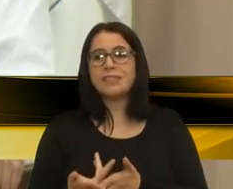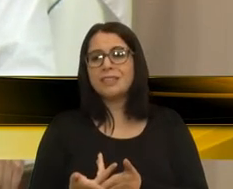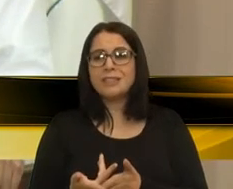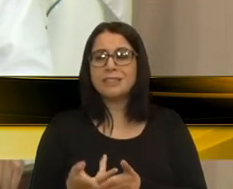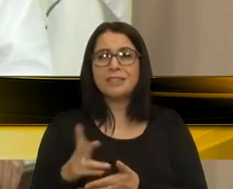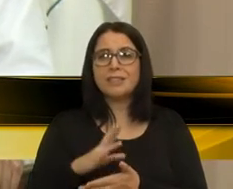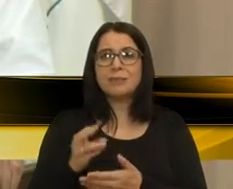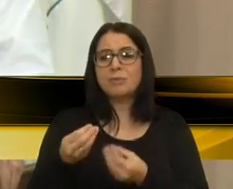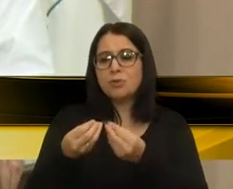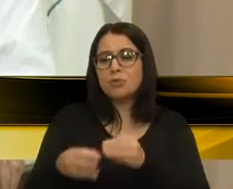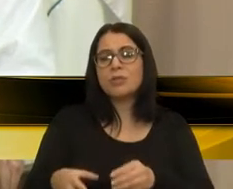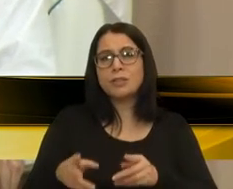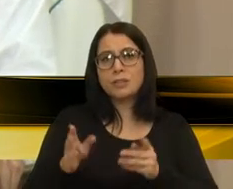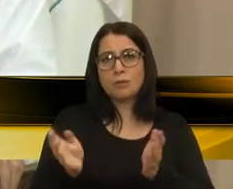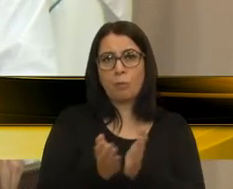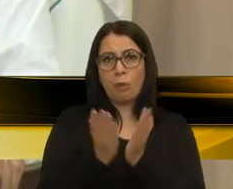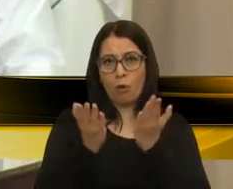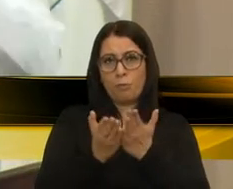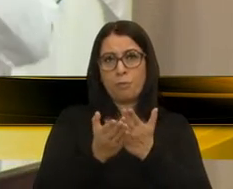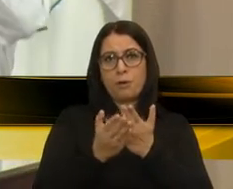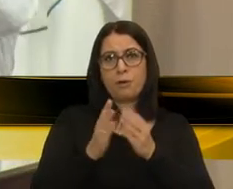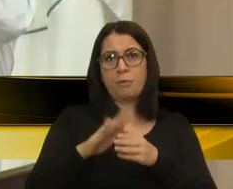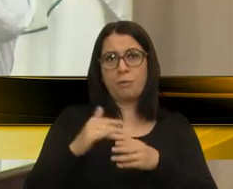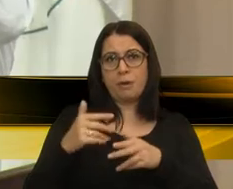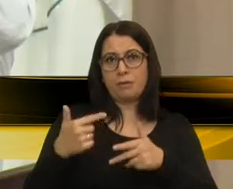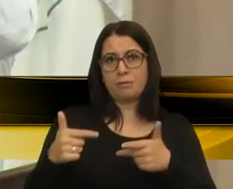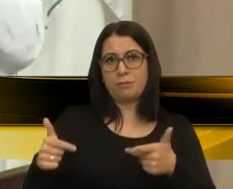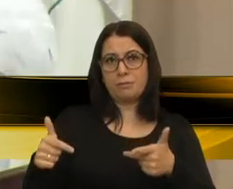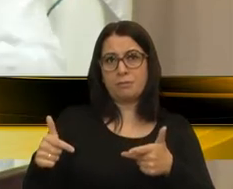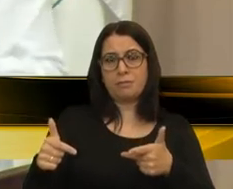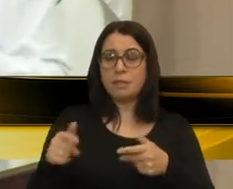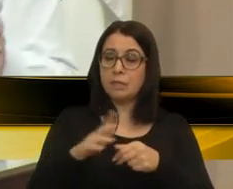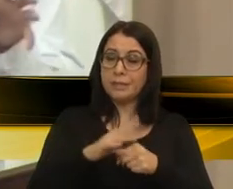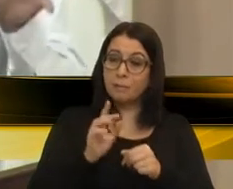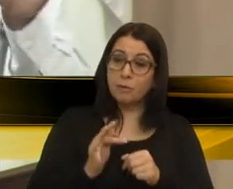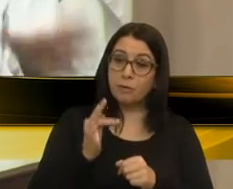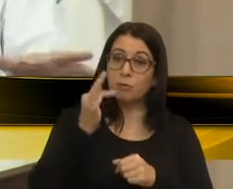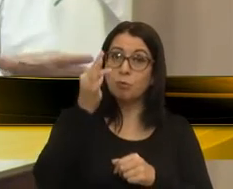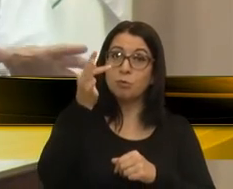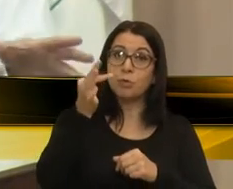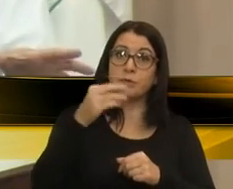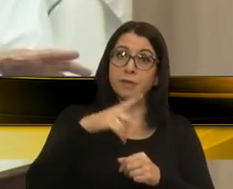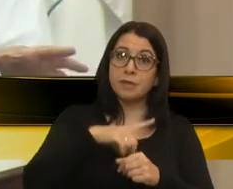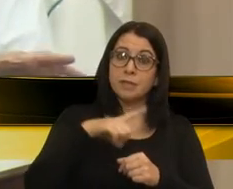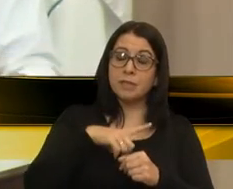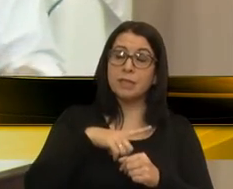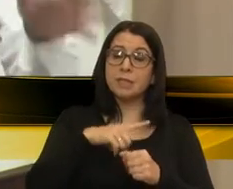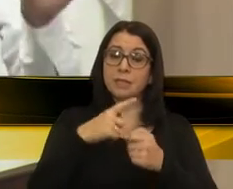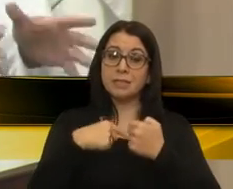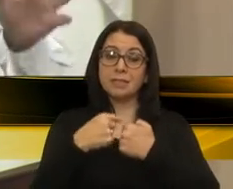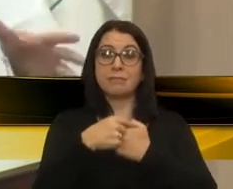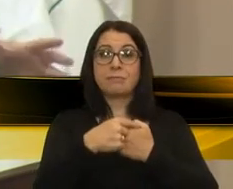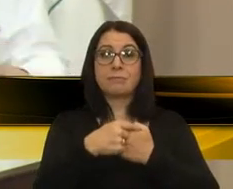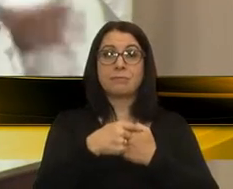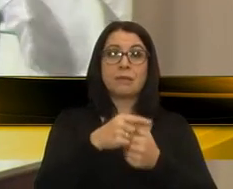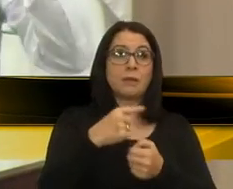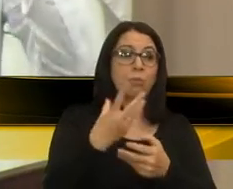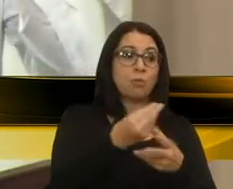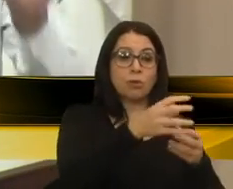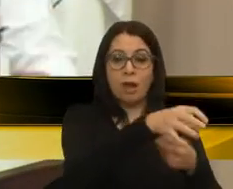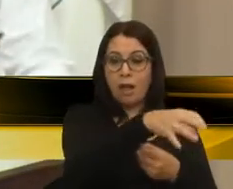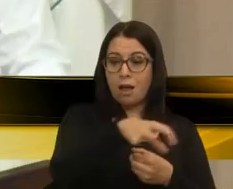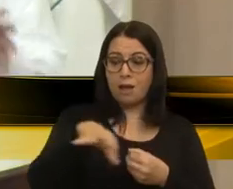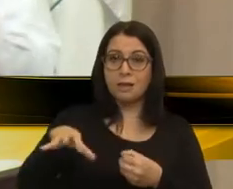trabalhador, maltrata os mais pobres. Vai gerar lá na frente, inclusive, uma sobrecarga para os municípios em várias áreas,